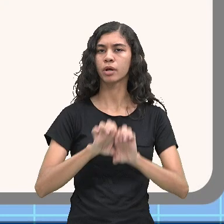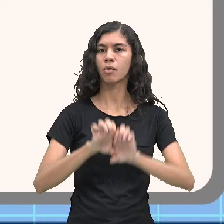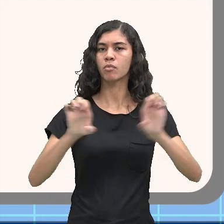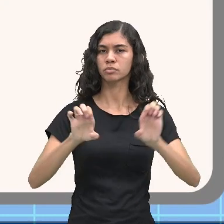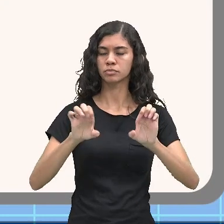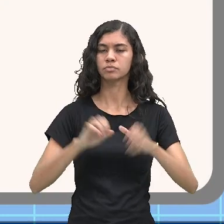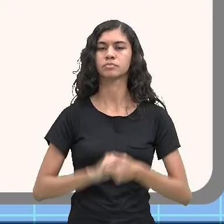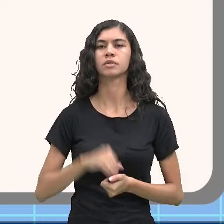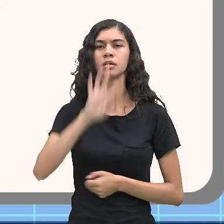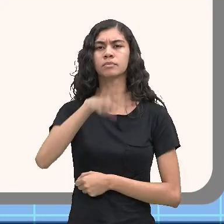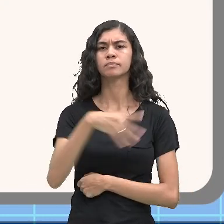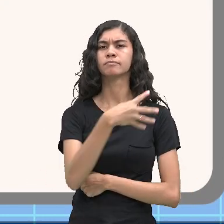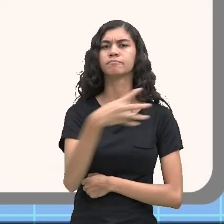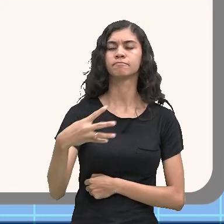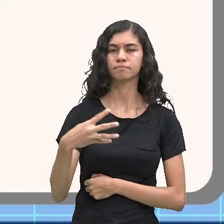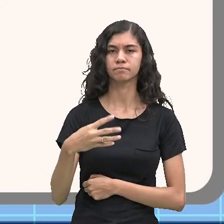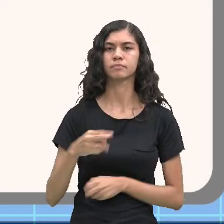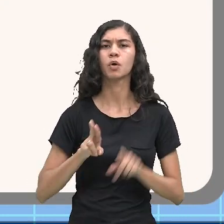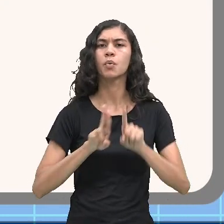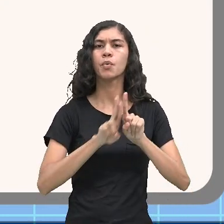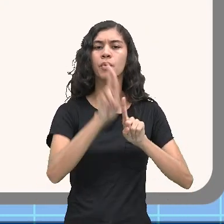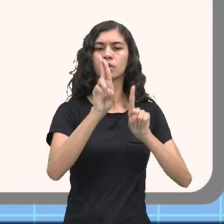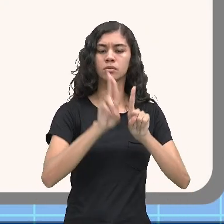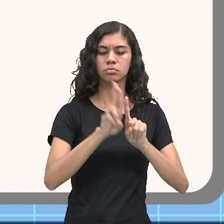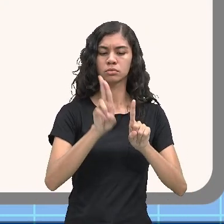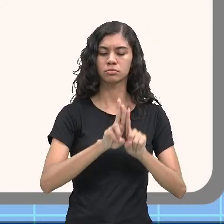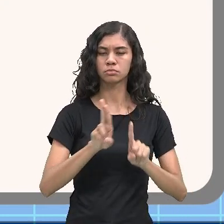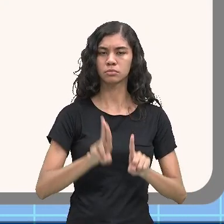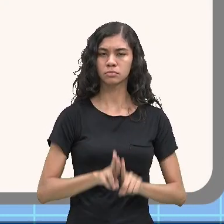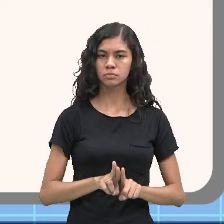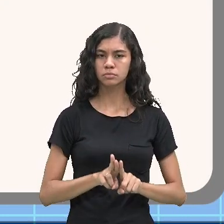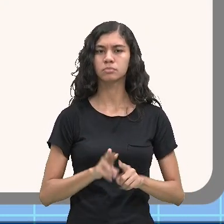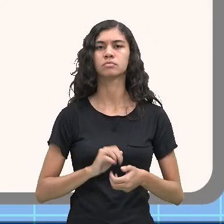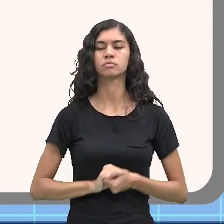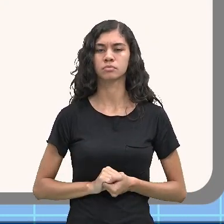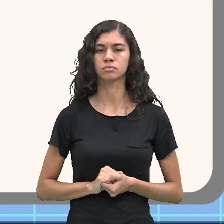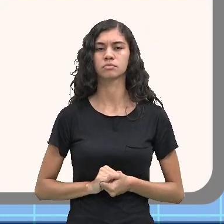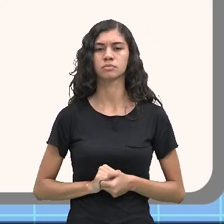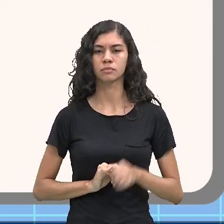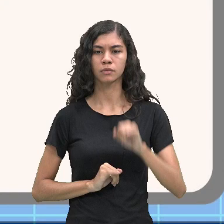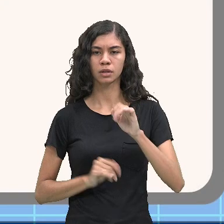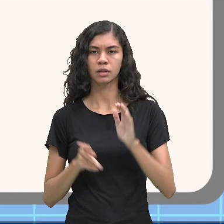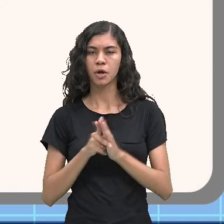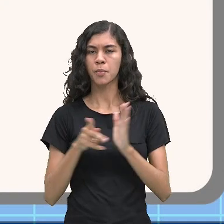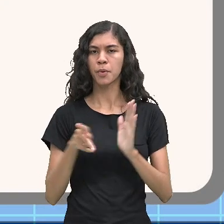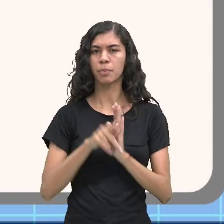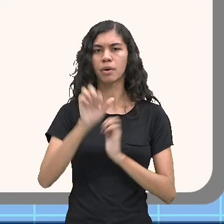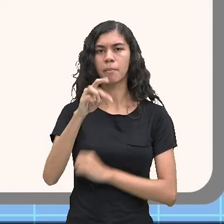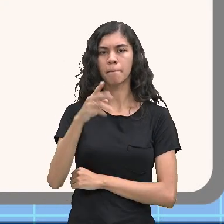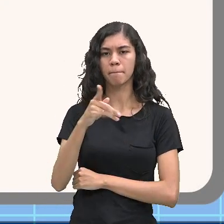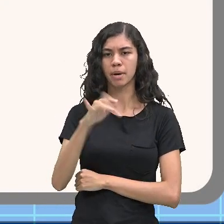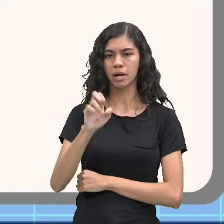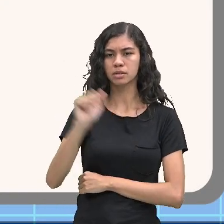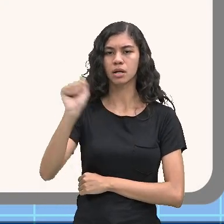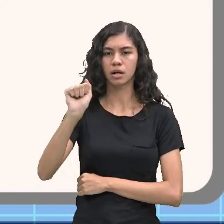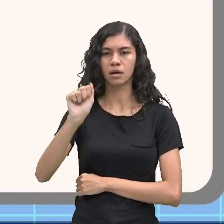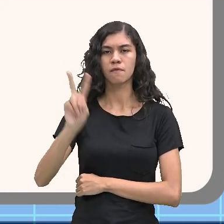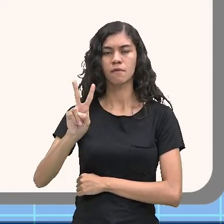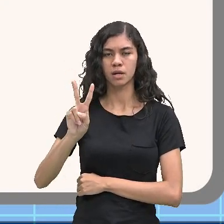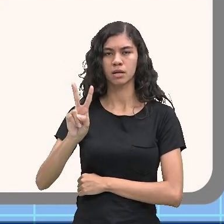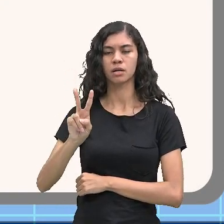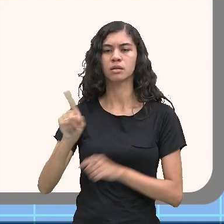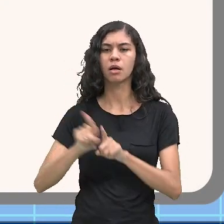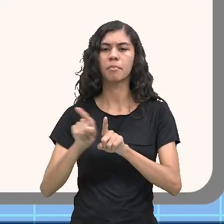uma tabelinha com as unidades, corrente em amperes, a força eletromotriz em volts e as resistências estão em